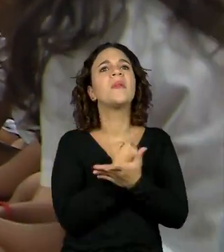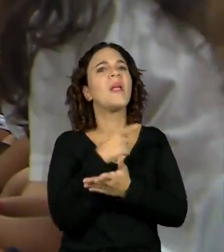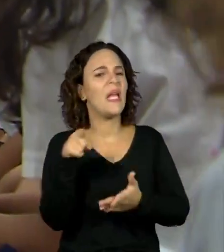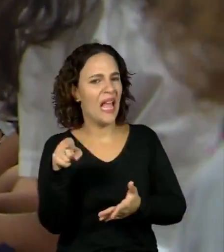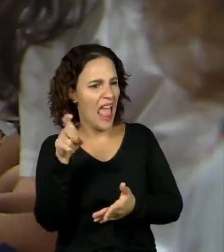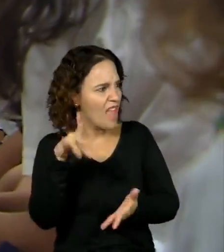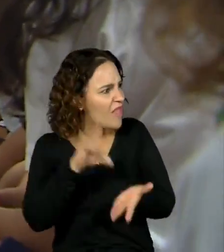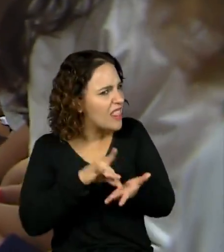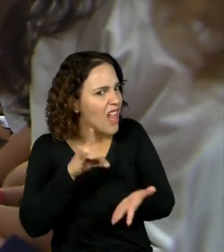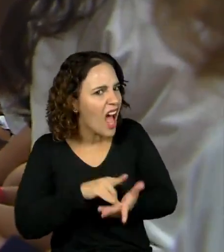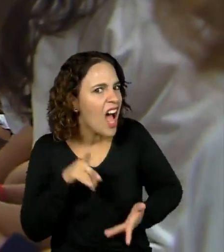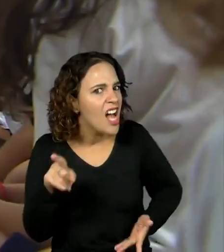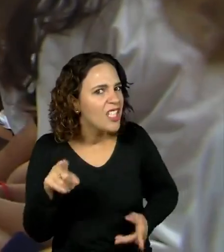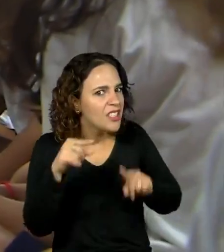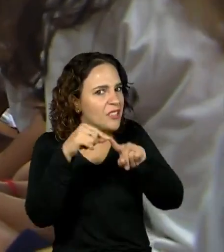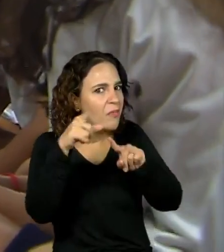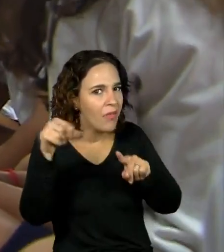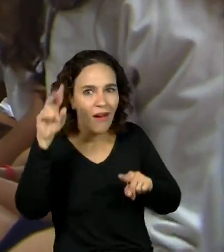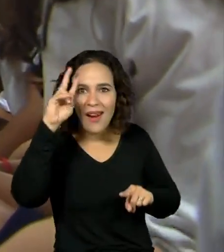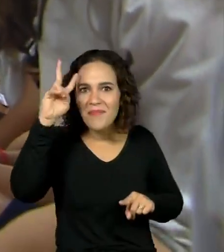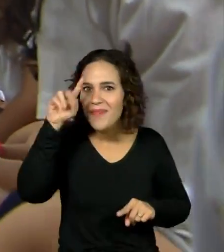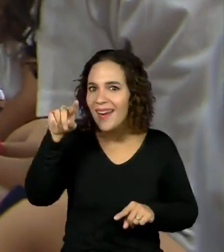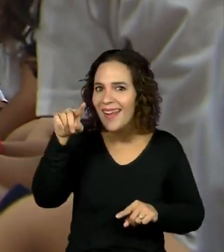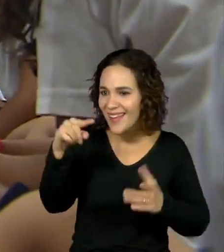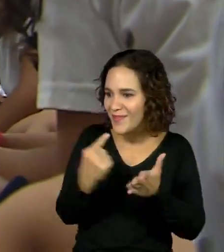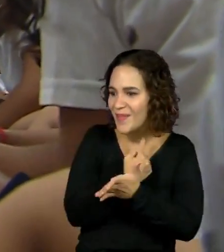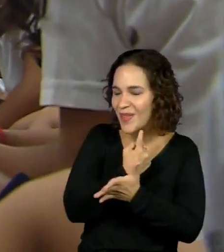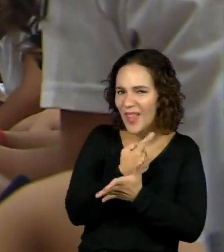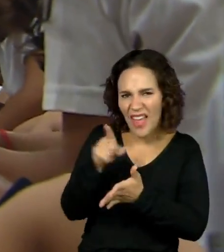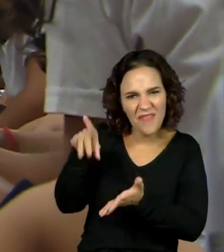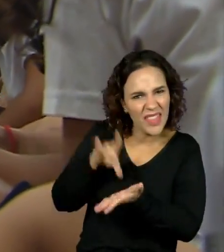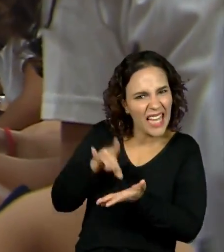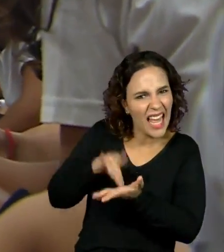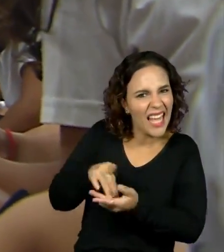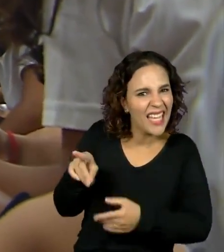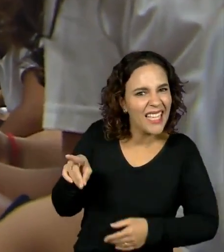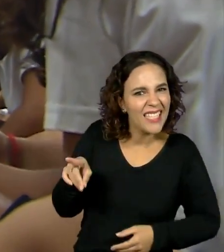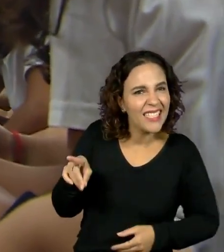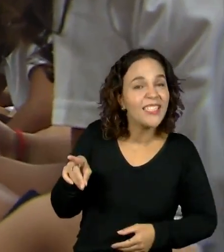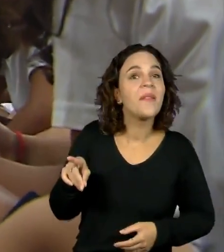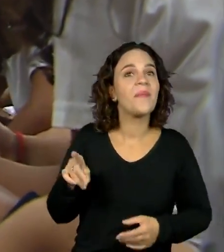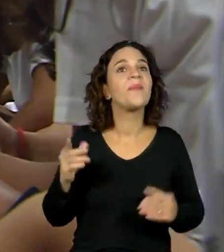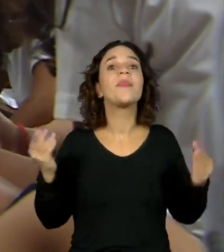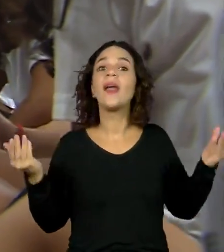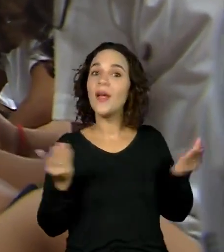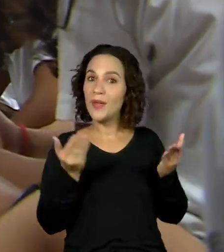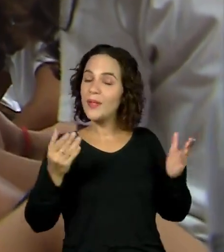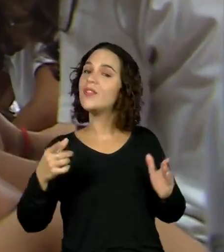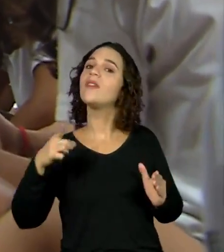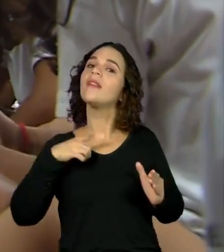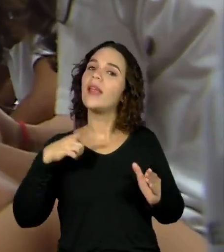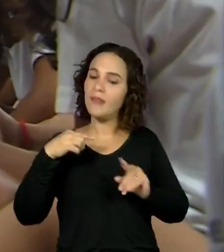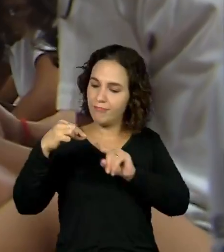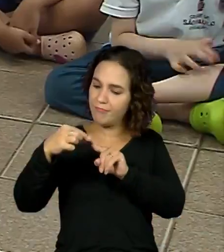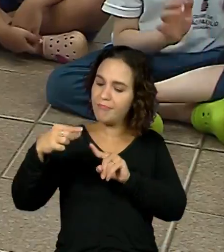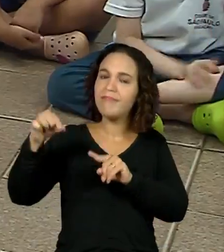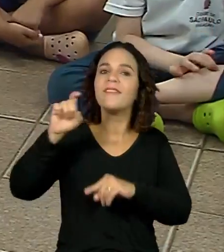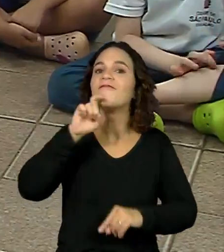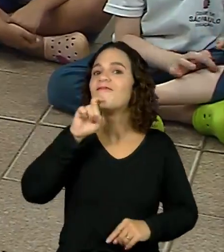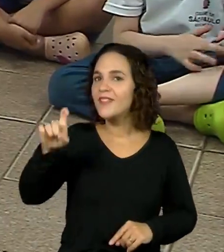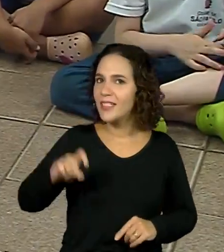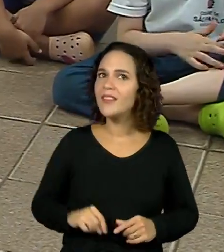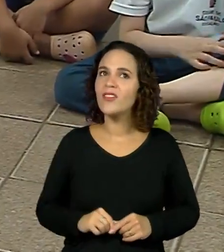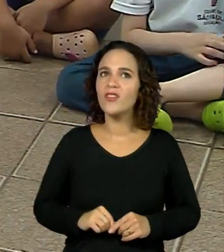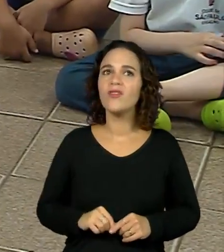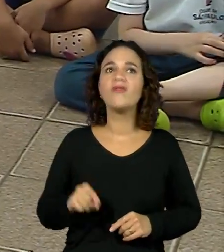aqui é de verdade? Lembra que alguém perguntou se era de verdade? Hoje vai ter manjericão. Eu